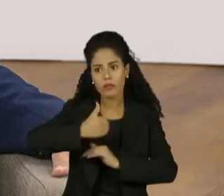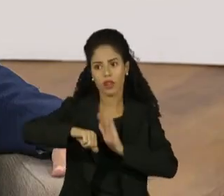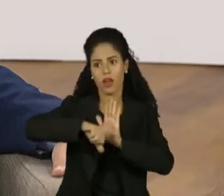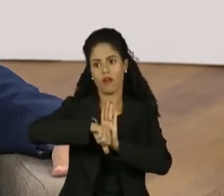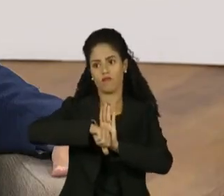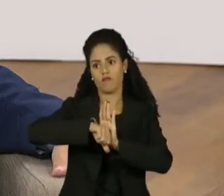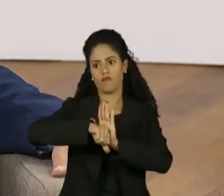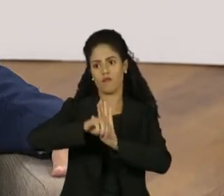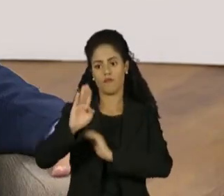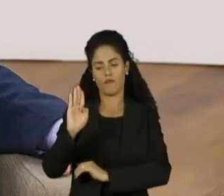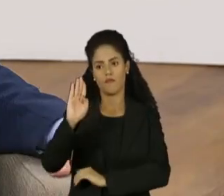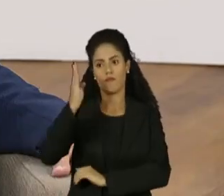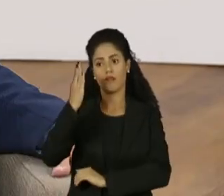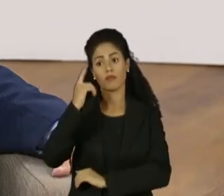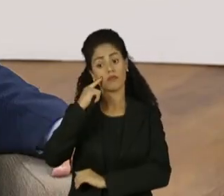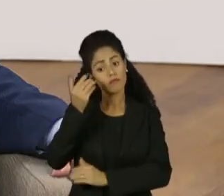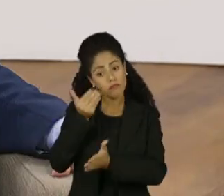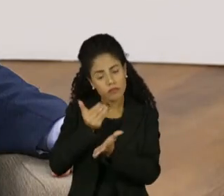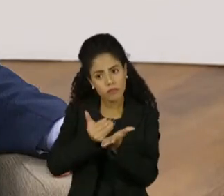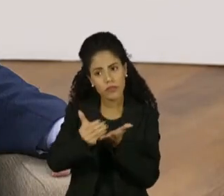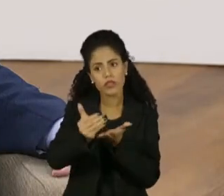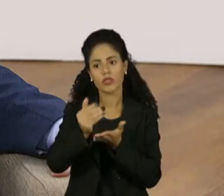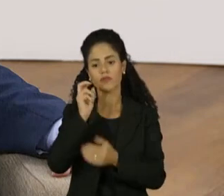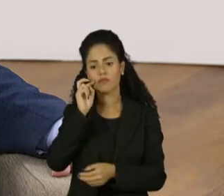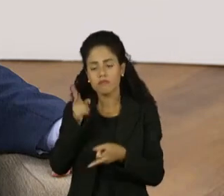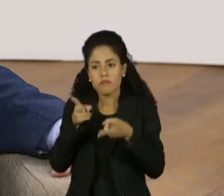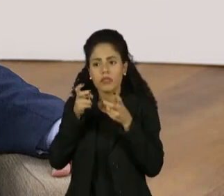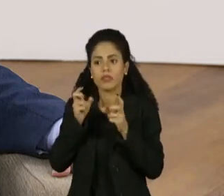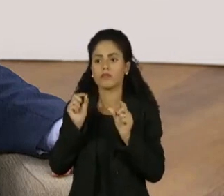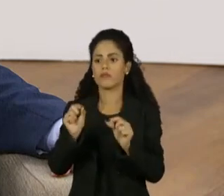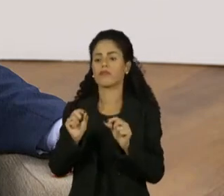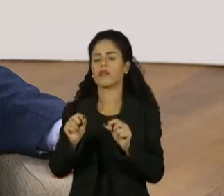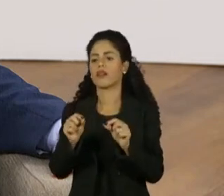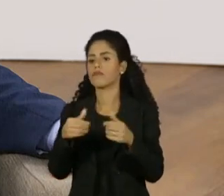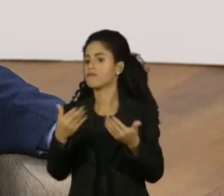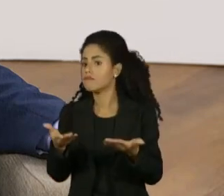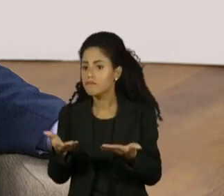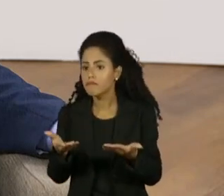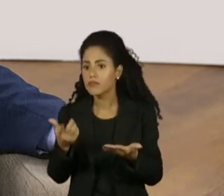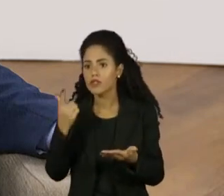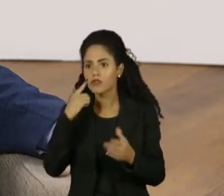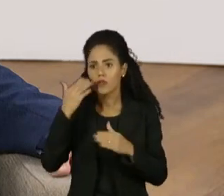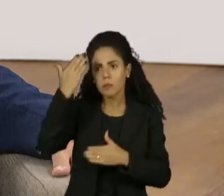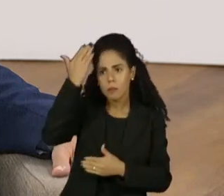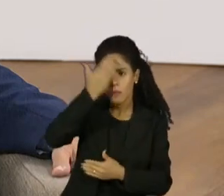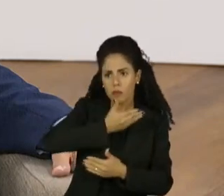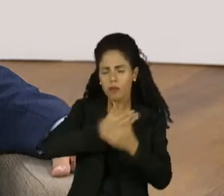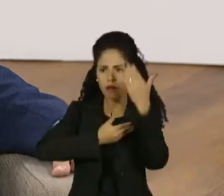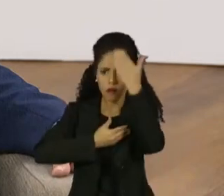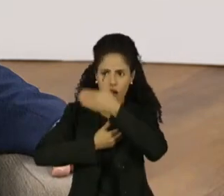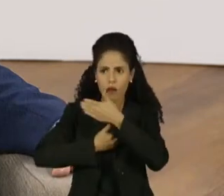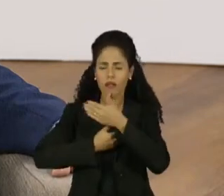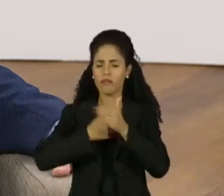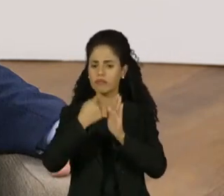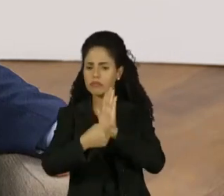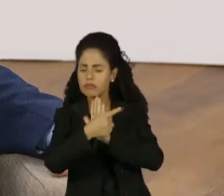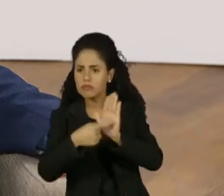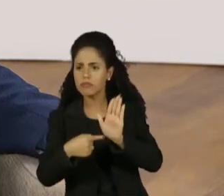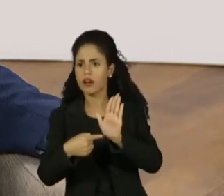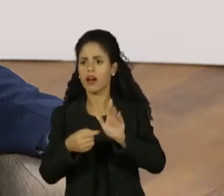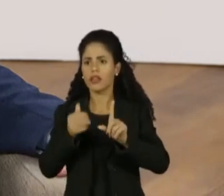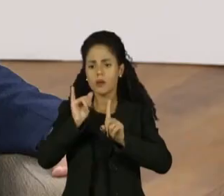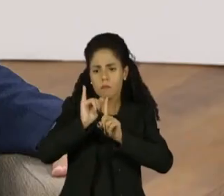né? Então, a partir daí, você pôs por terra todo um arcabouço de provas, de confissões,